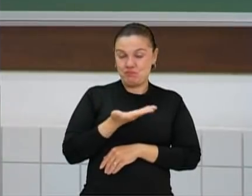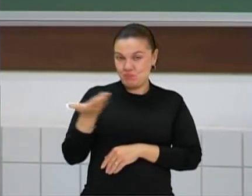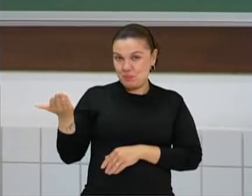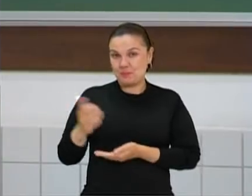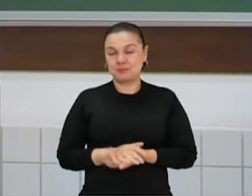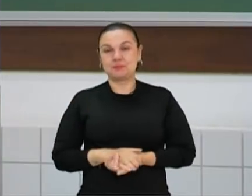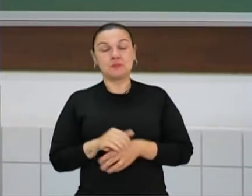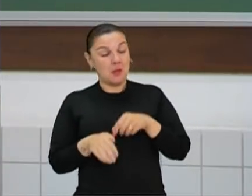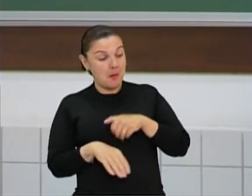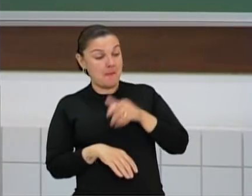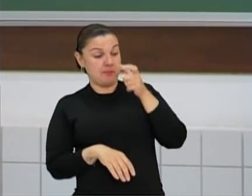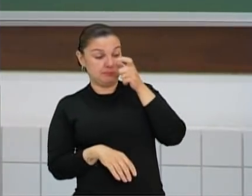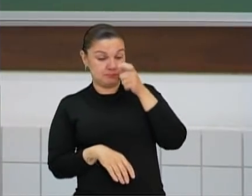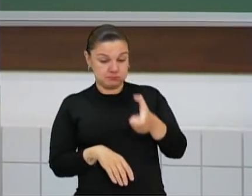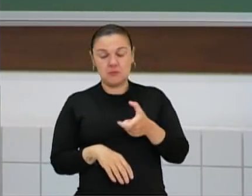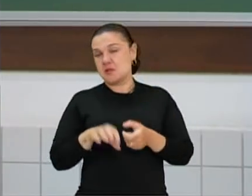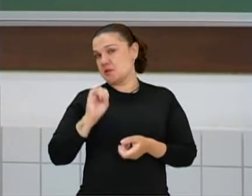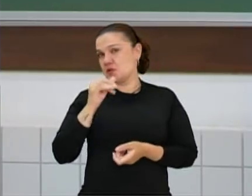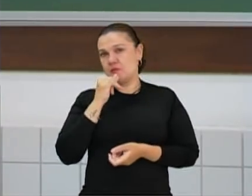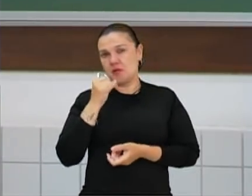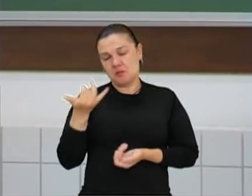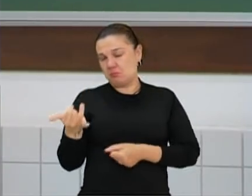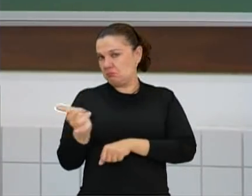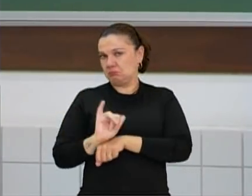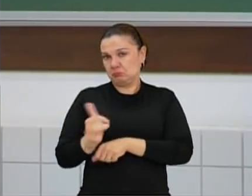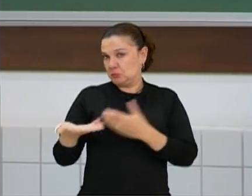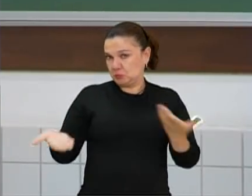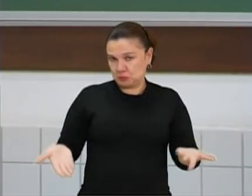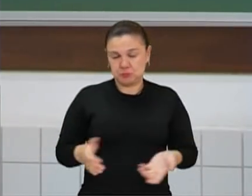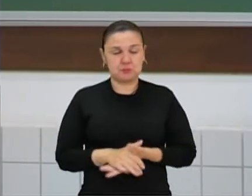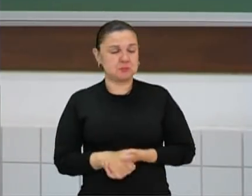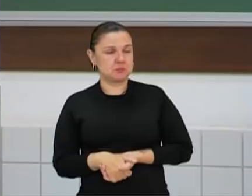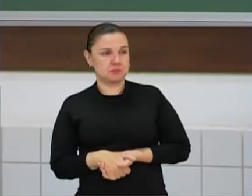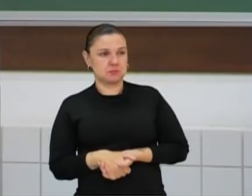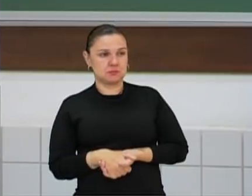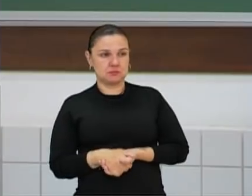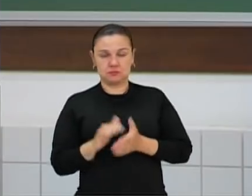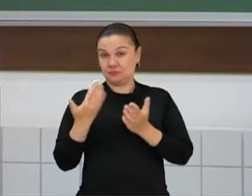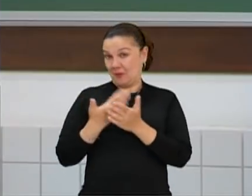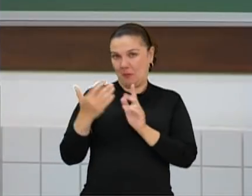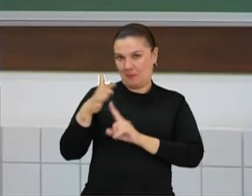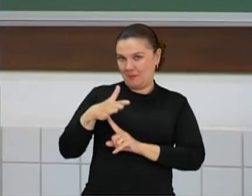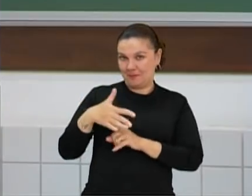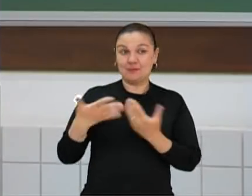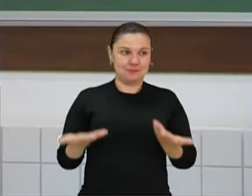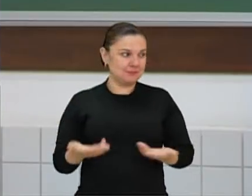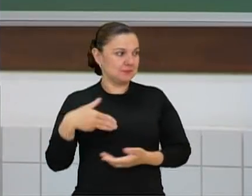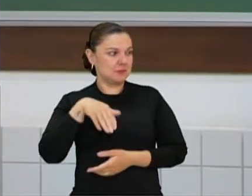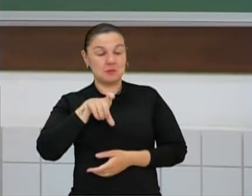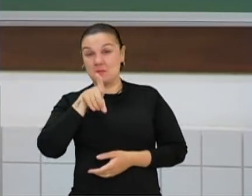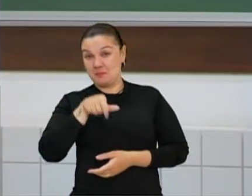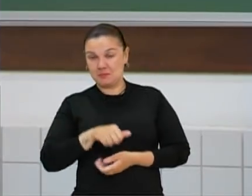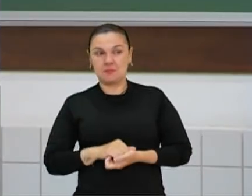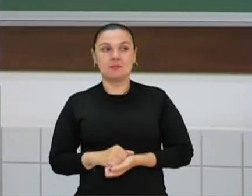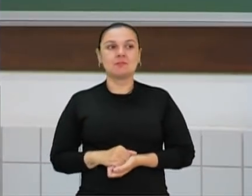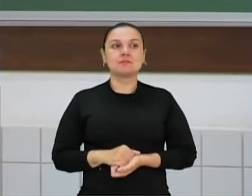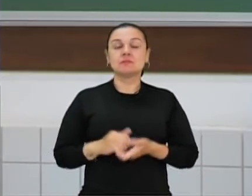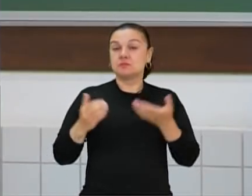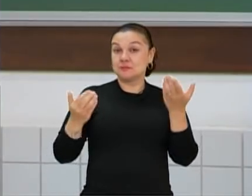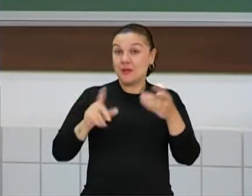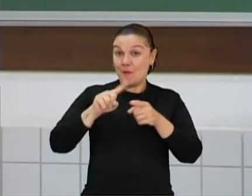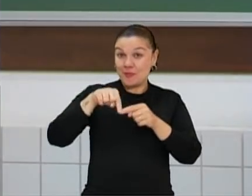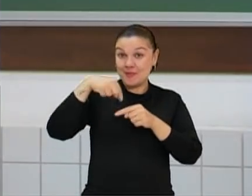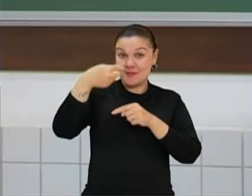tem maior audiência, se você pensar num canal, por exemplo, do YouTube, por exemplo, lá o Aula Paraná, está na moda, né? Então,